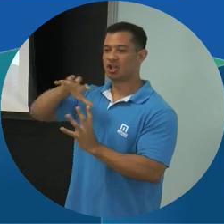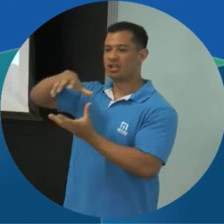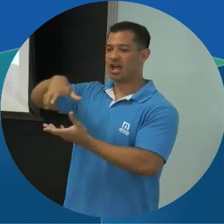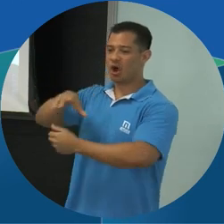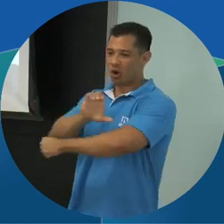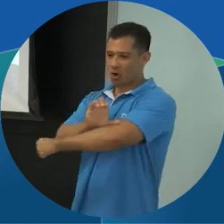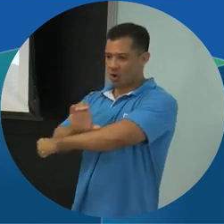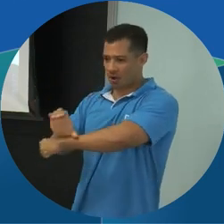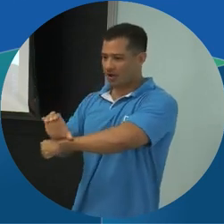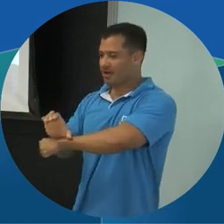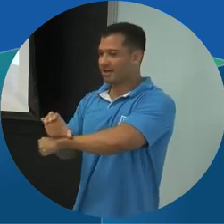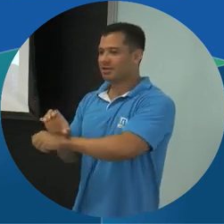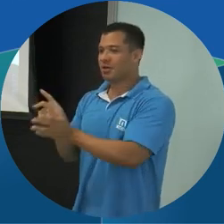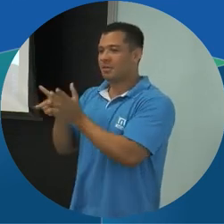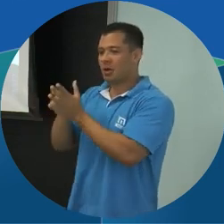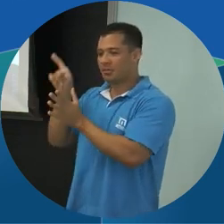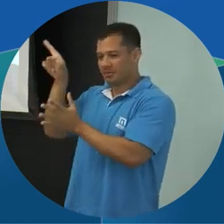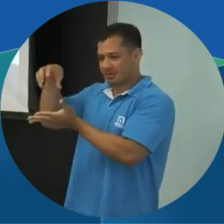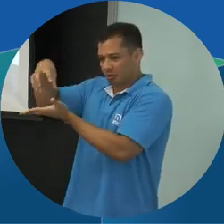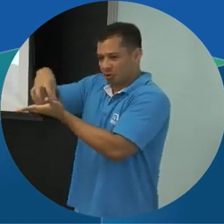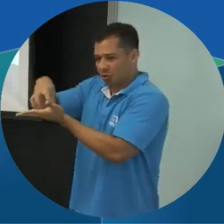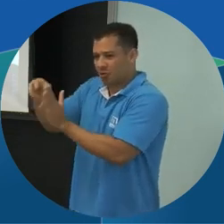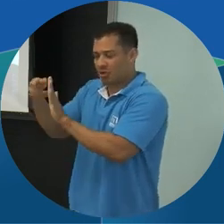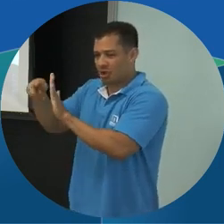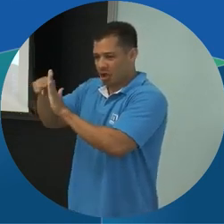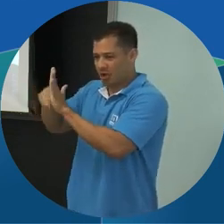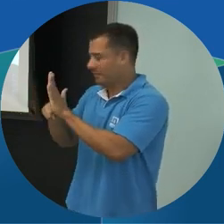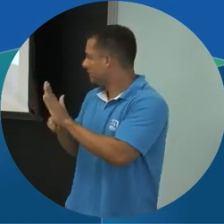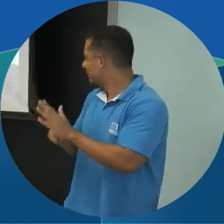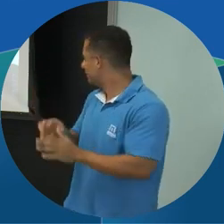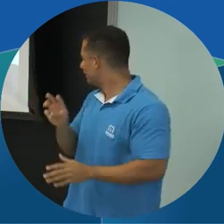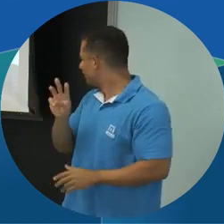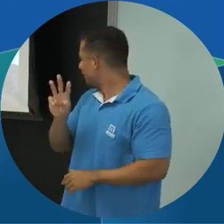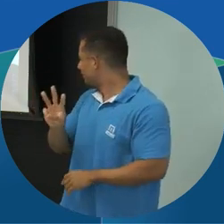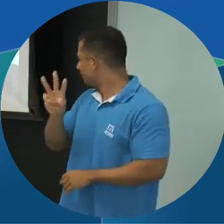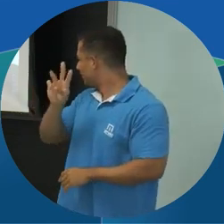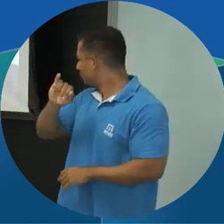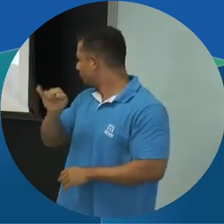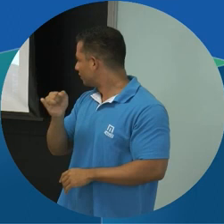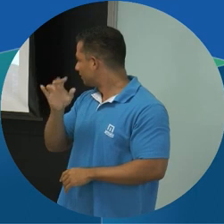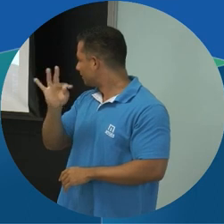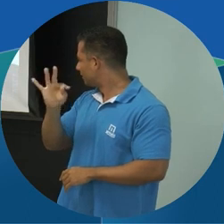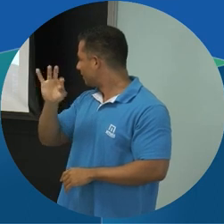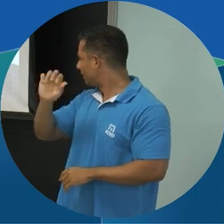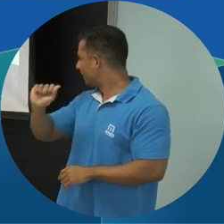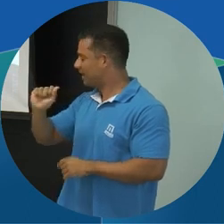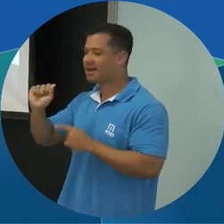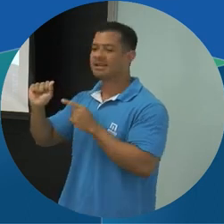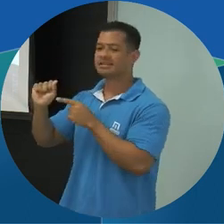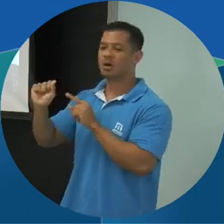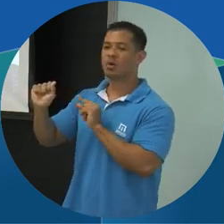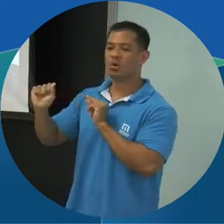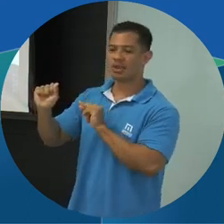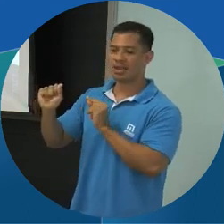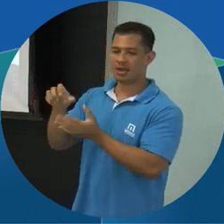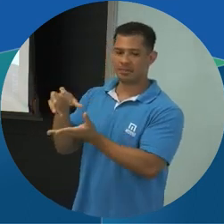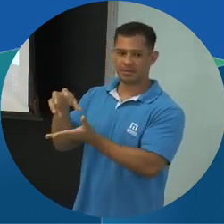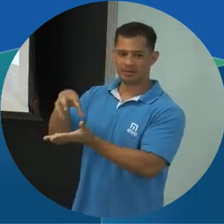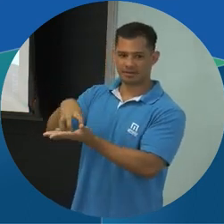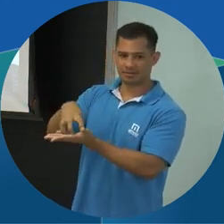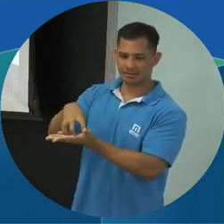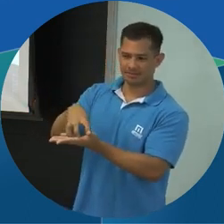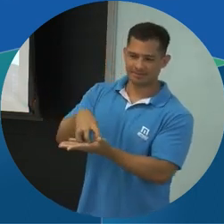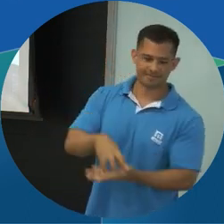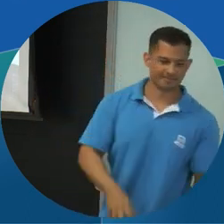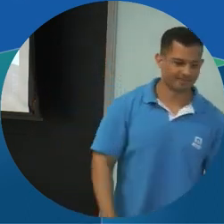Concrete Repair Institute, a WJTA, tá? A WJTA é uma entidade